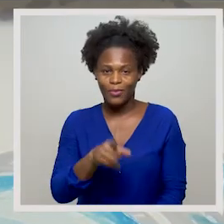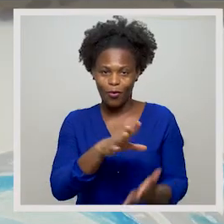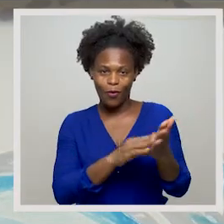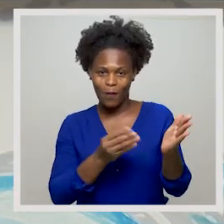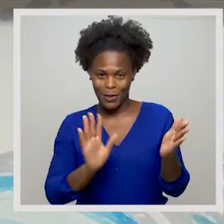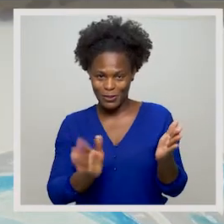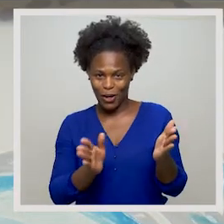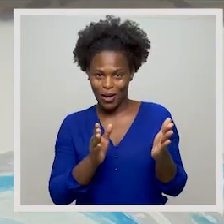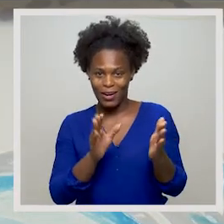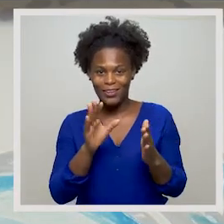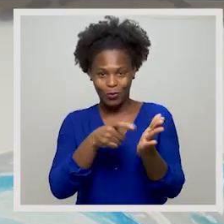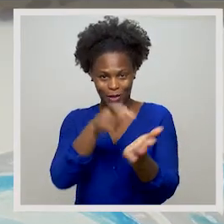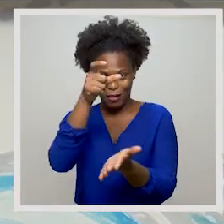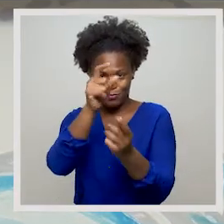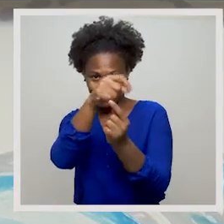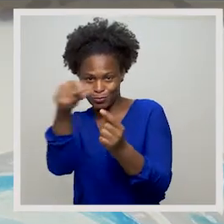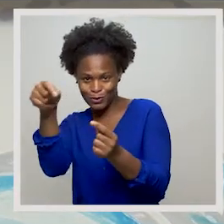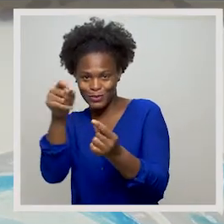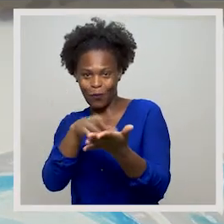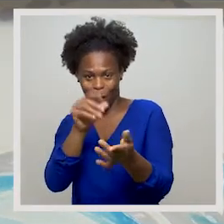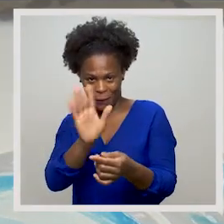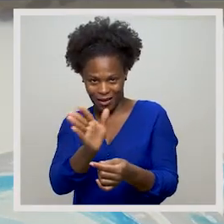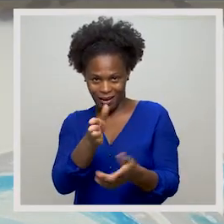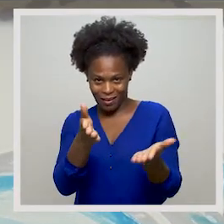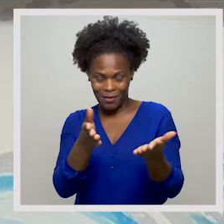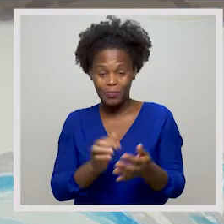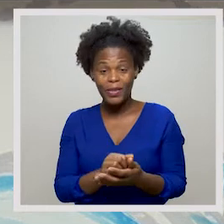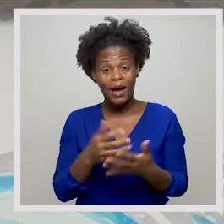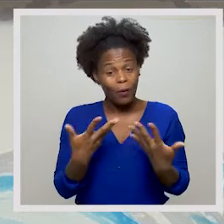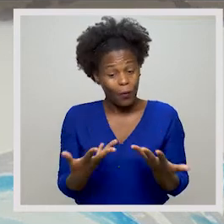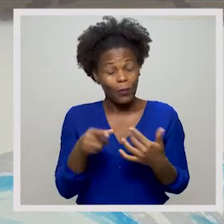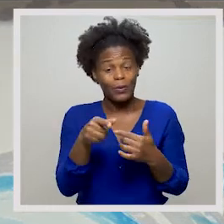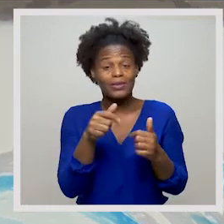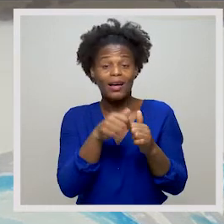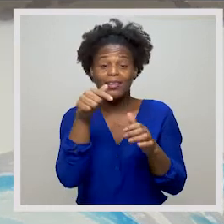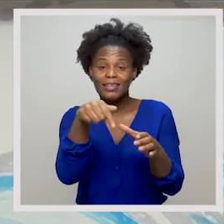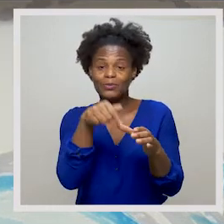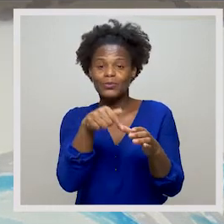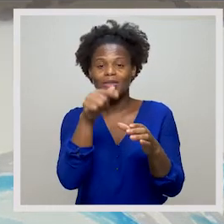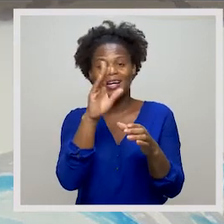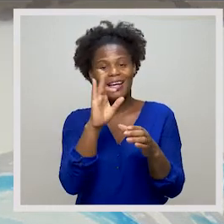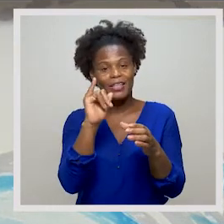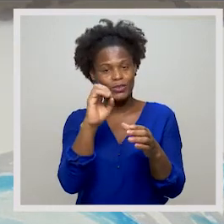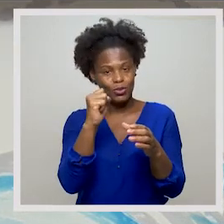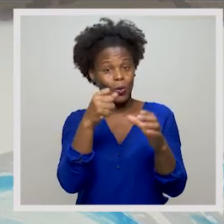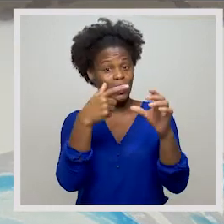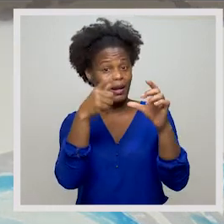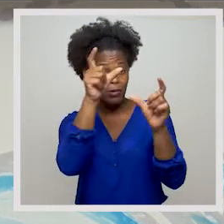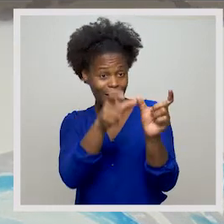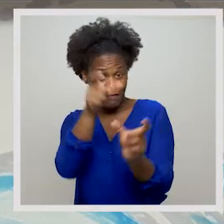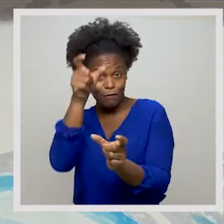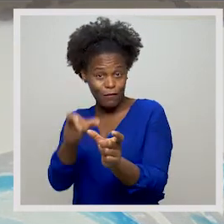Já copiaram o histograma? De acordo com este histograma, agora